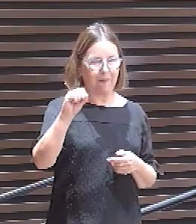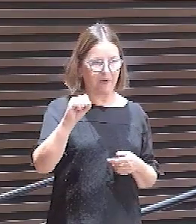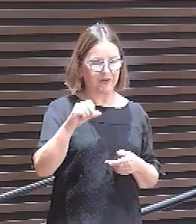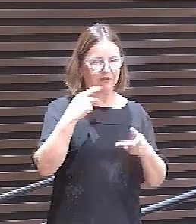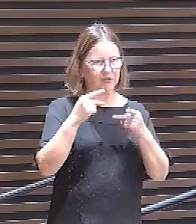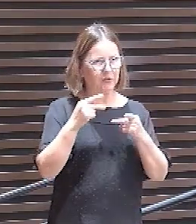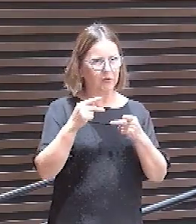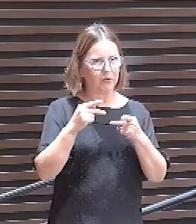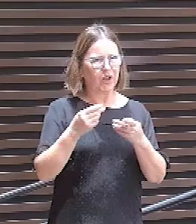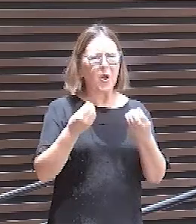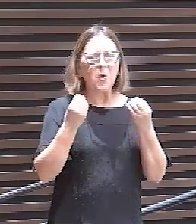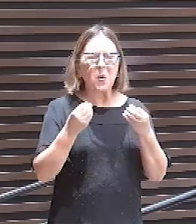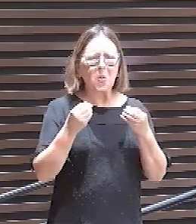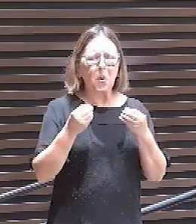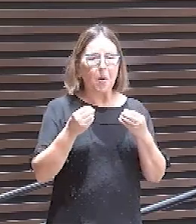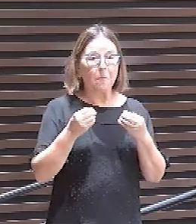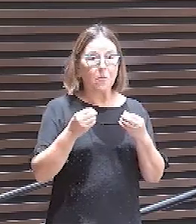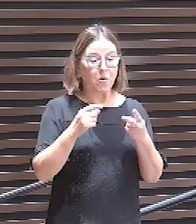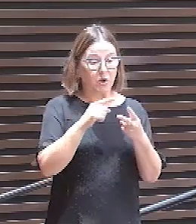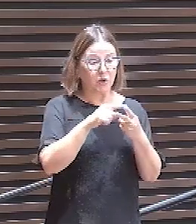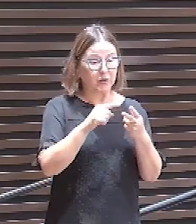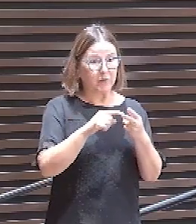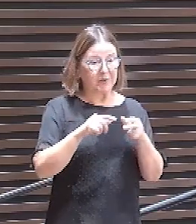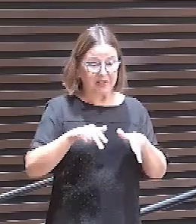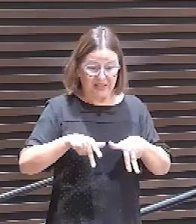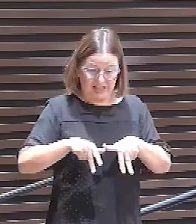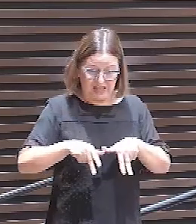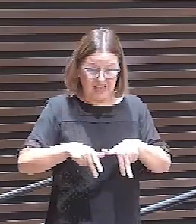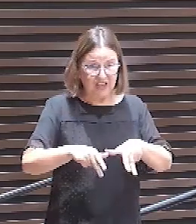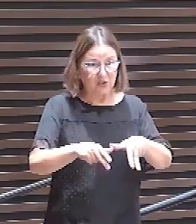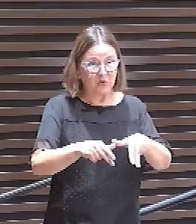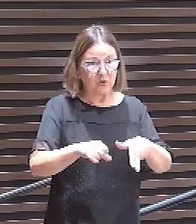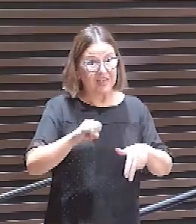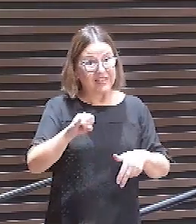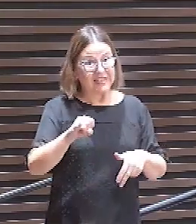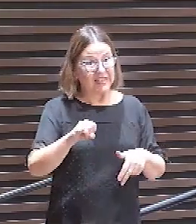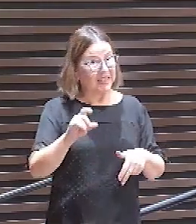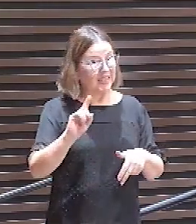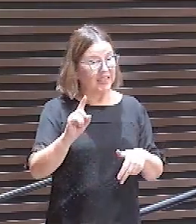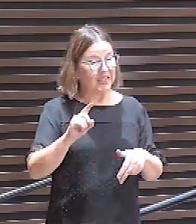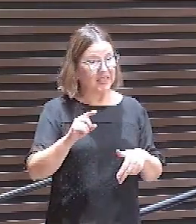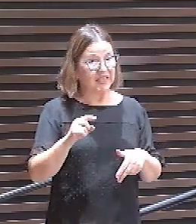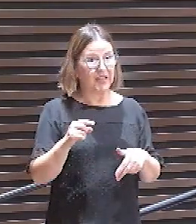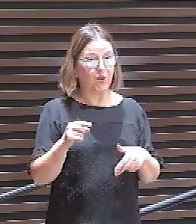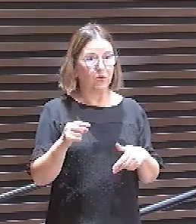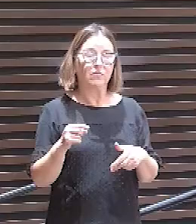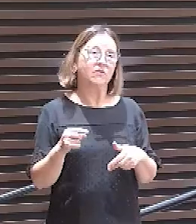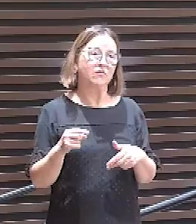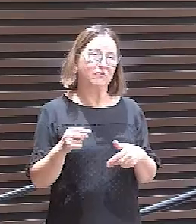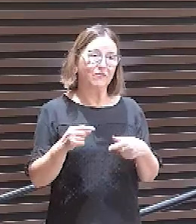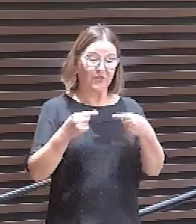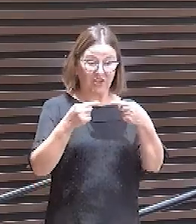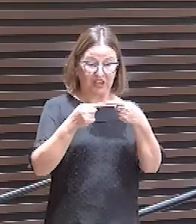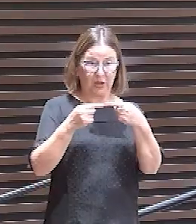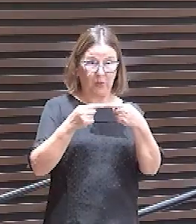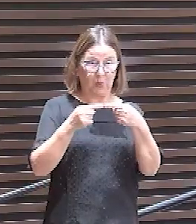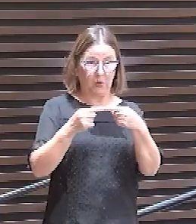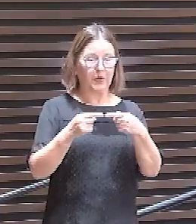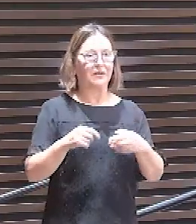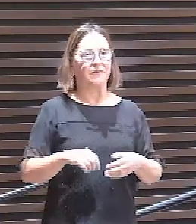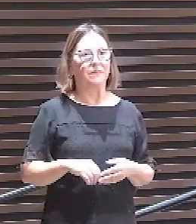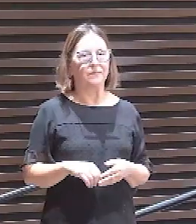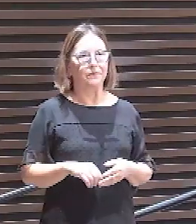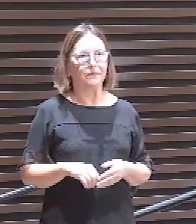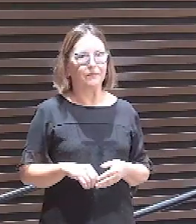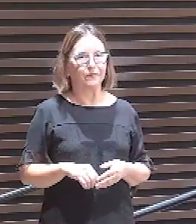acordo. Ele podia andar com Deus se não fosse retirado aqueles desejos miúdos